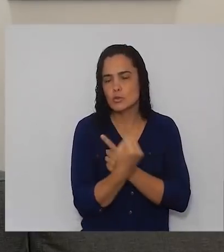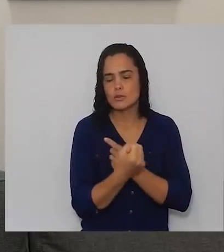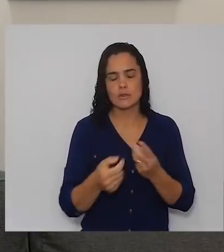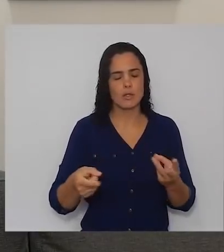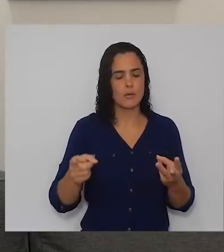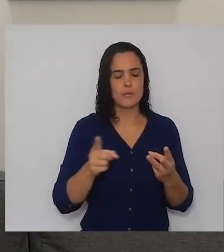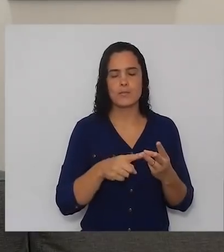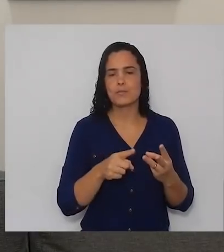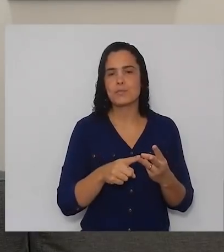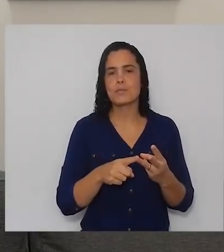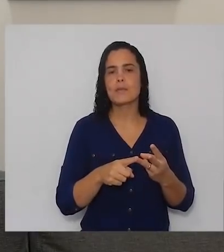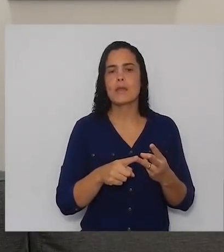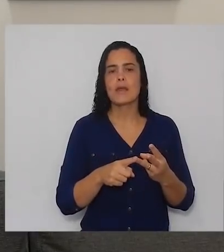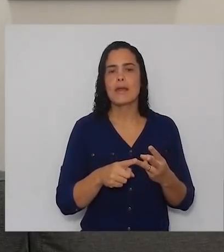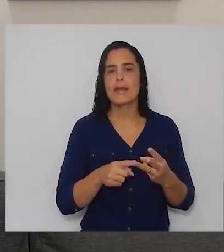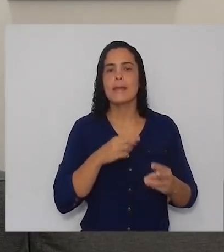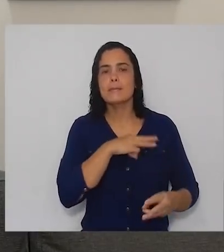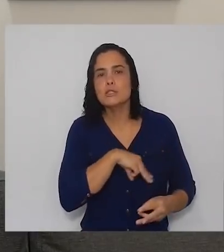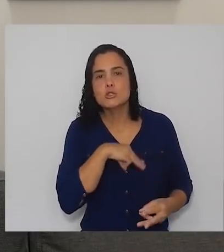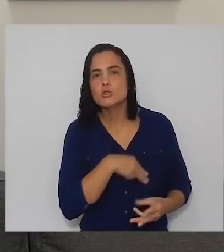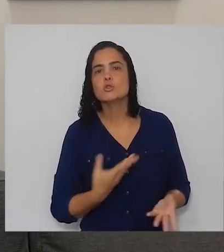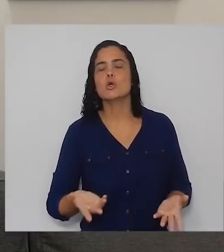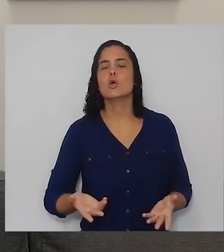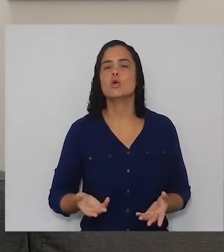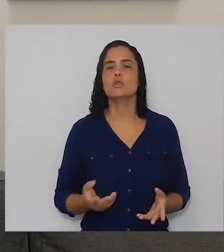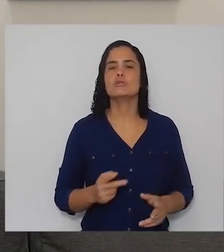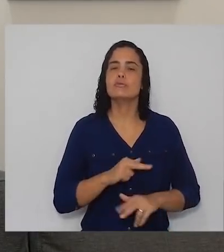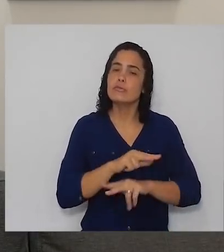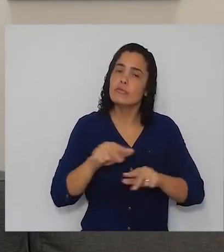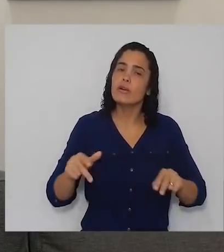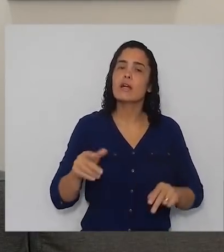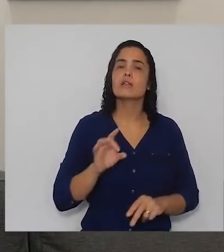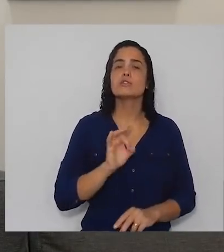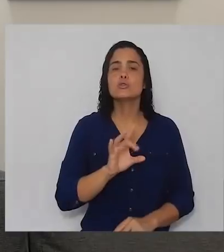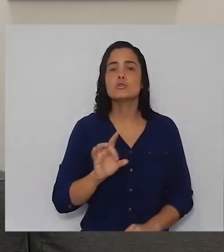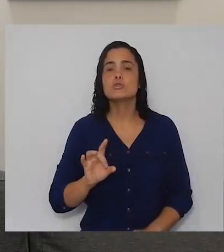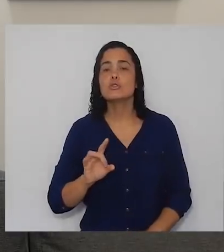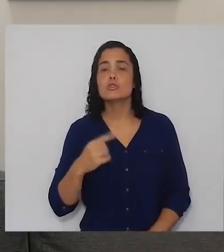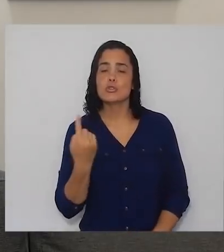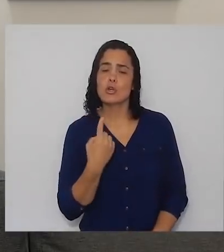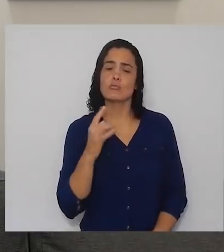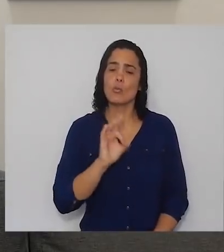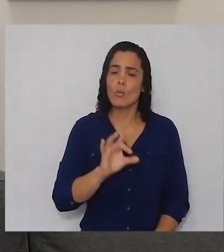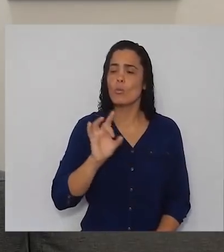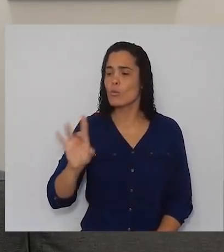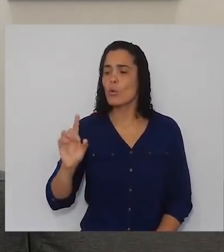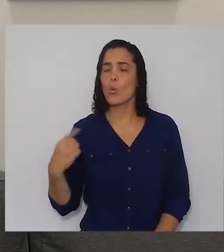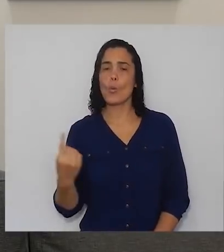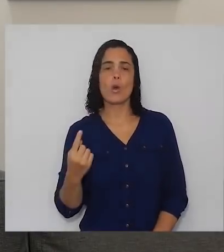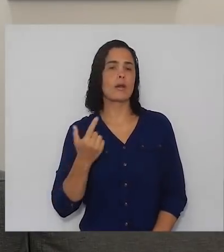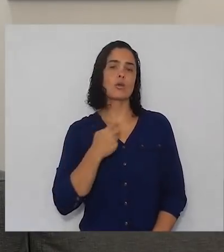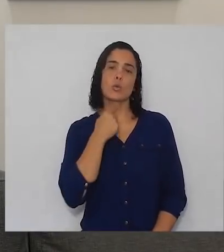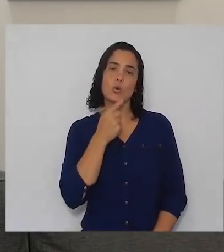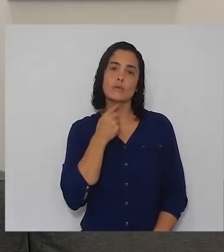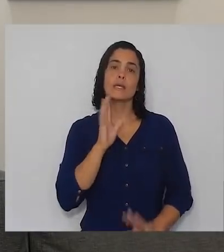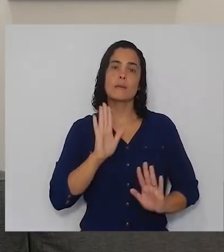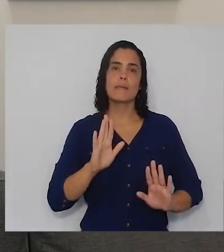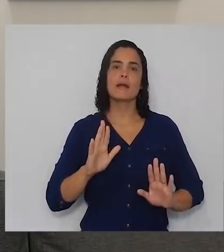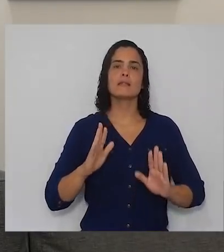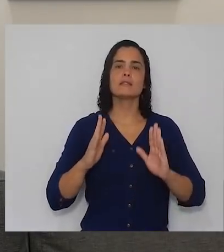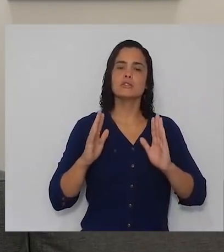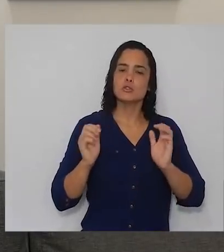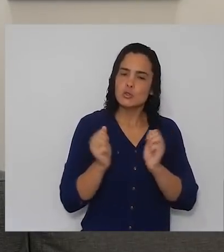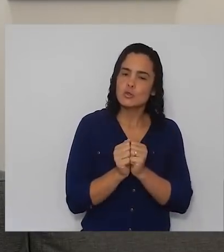nosso ajuntamento para abençoar vidas, para transformar pessoas. Enquanto nós somos edificados por mais um hino, por mais um